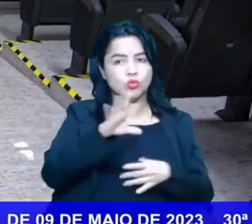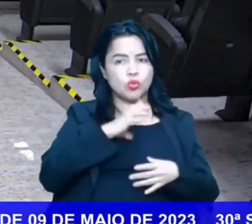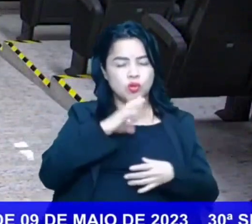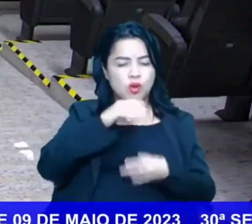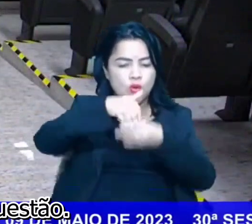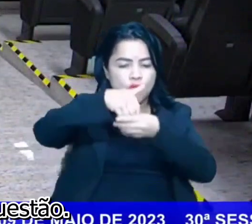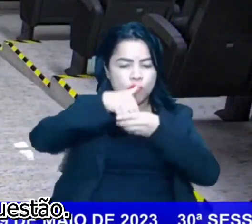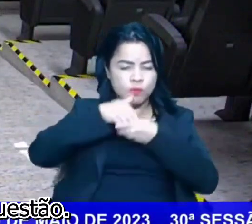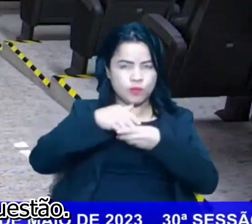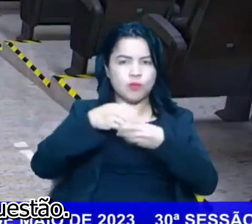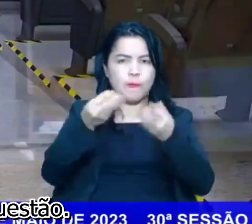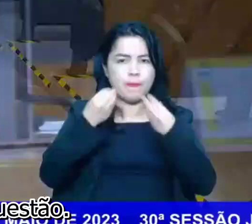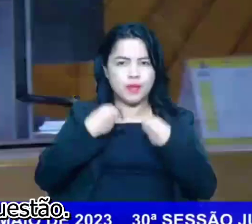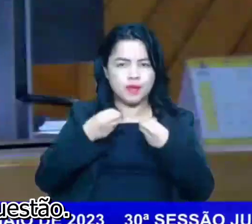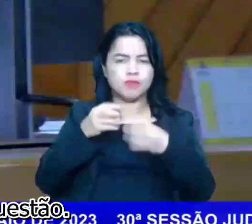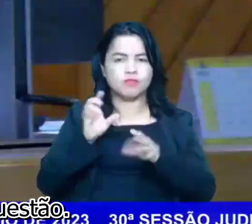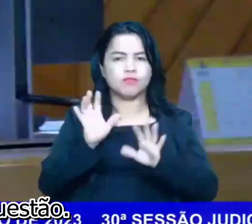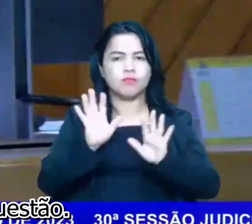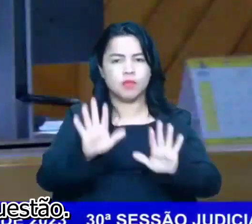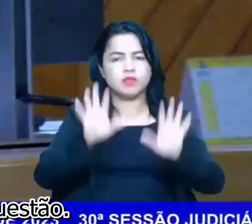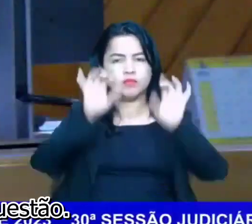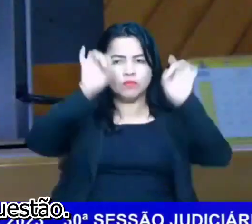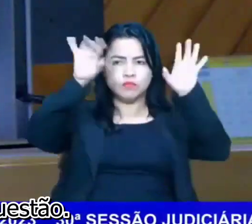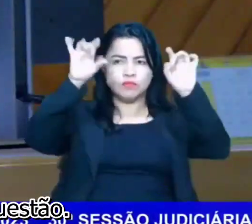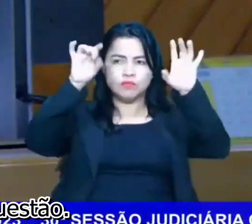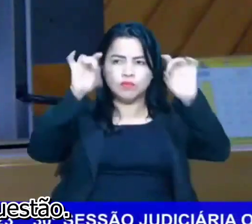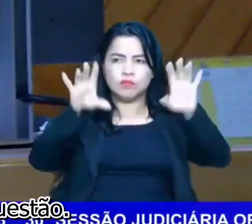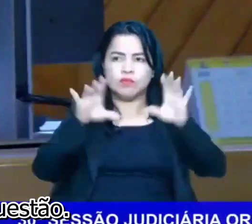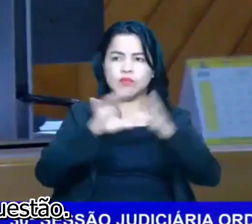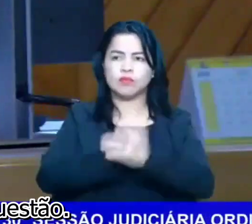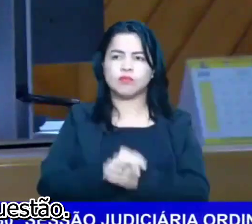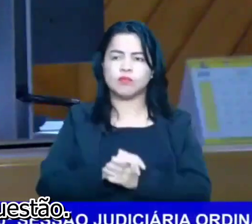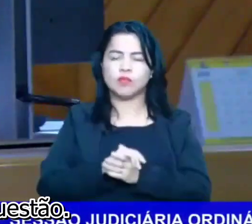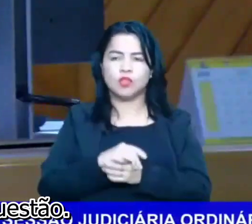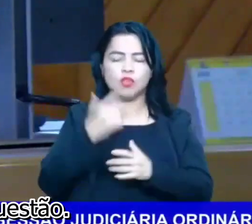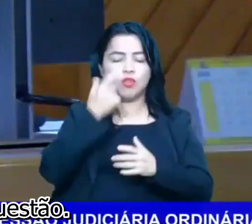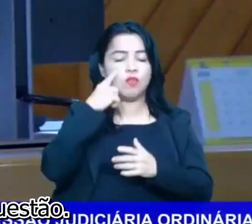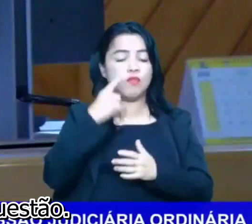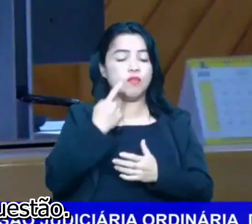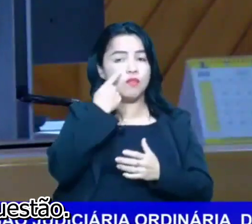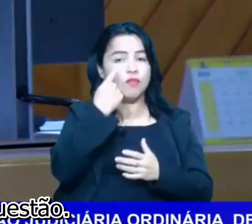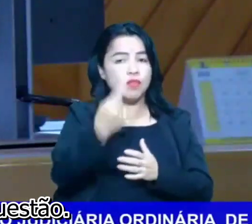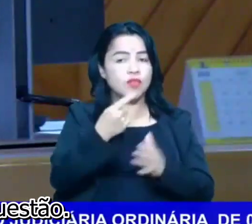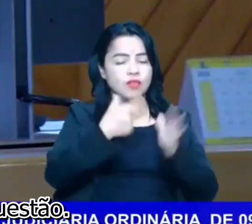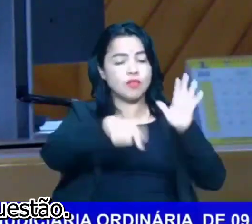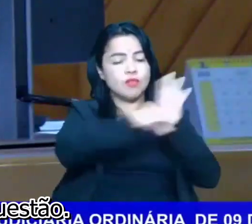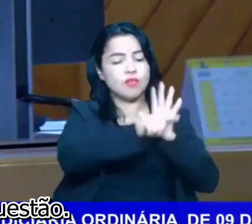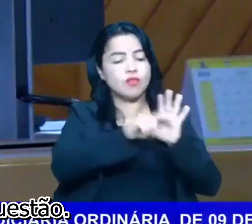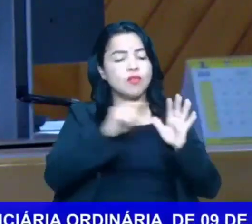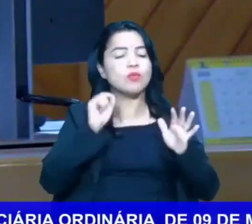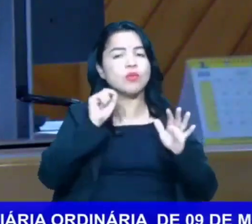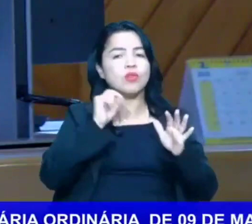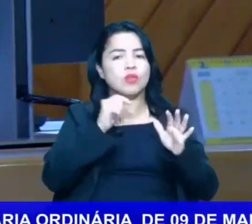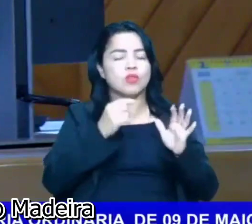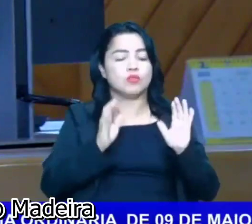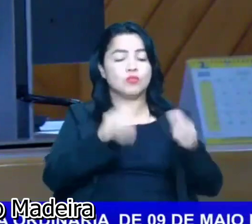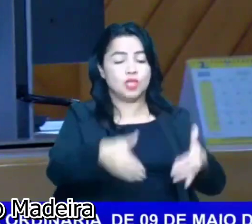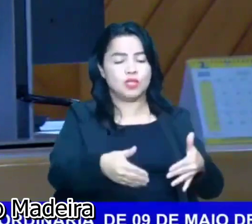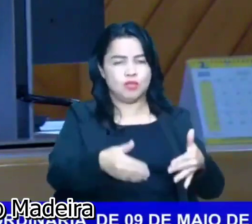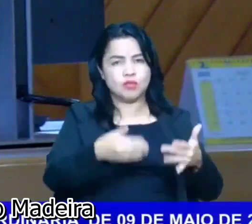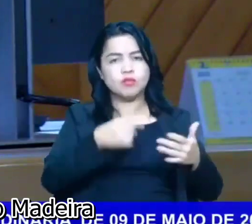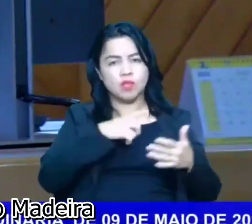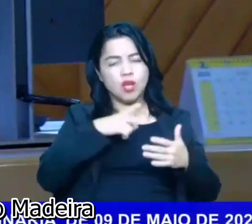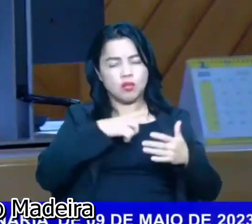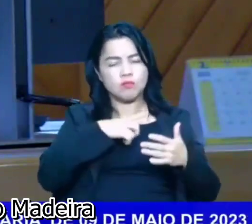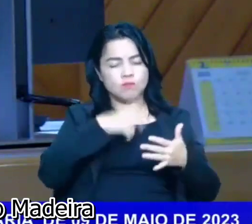precederam, seus lugares na tribuna. mas especialmente Imagem direcionada ao a desembargador legislação Carmo Antônio. relativa à Desembargador Carmo questão. Antônio está vestindo